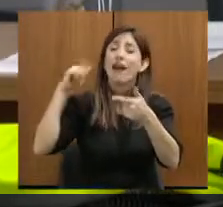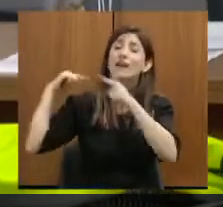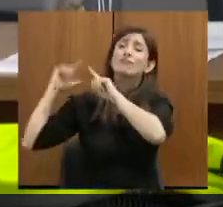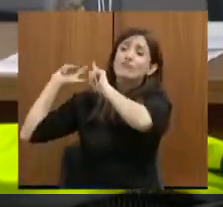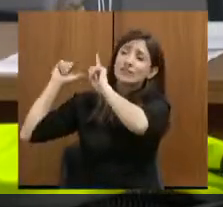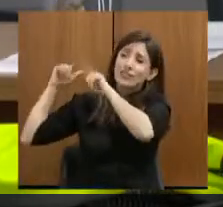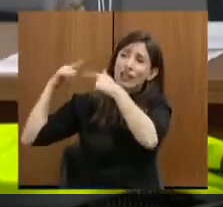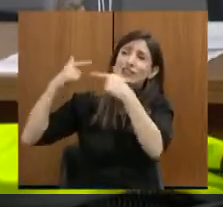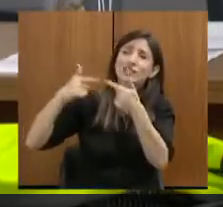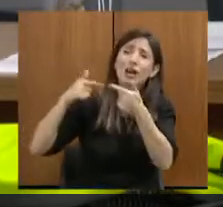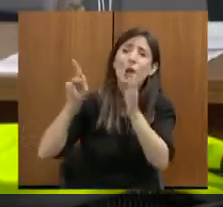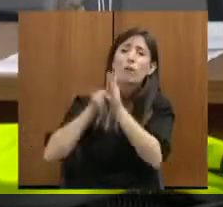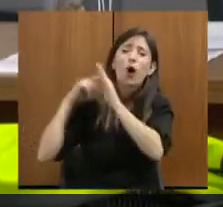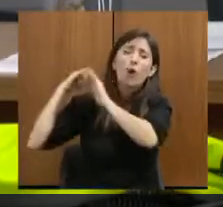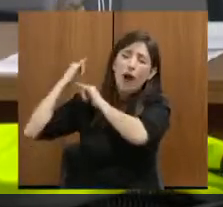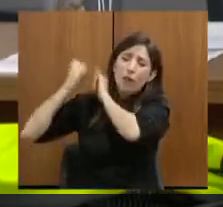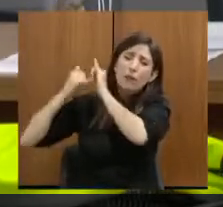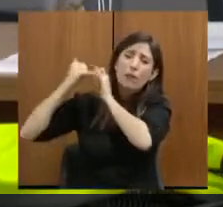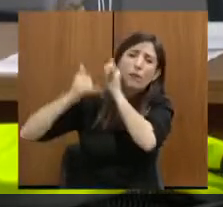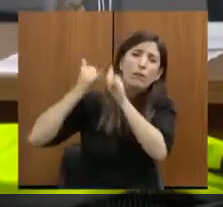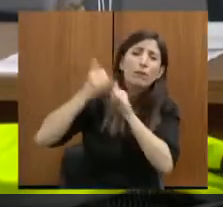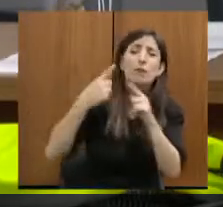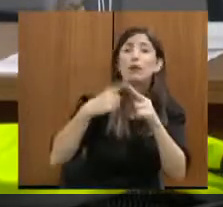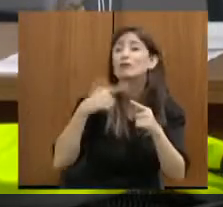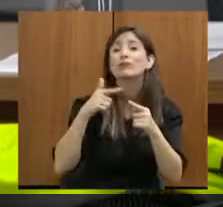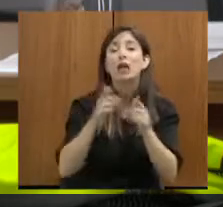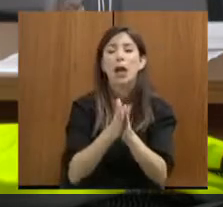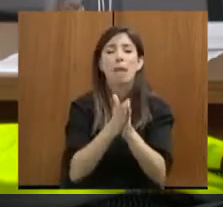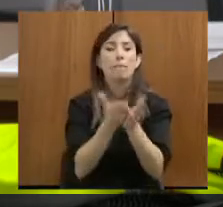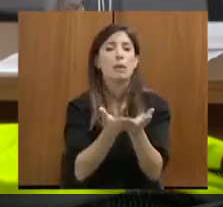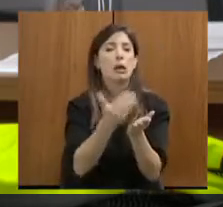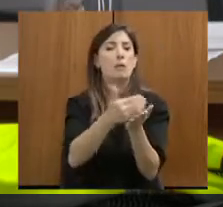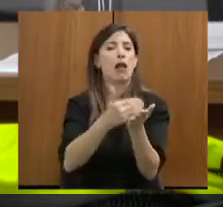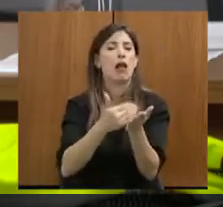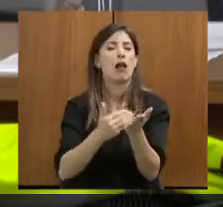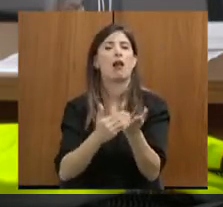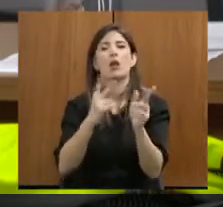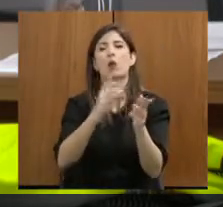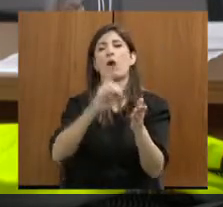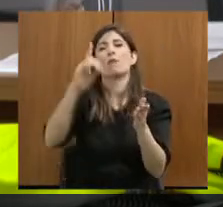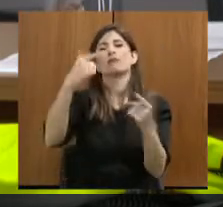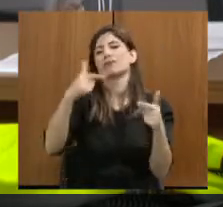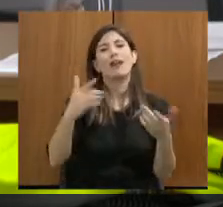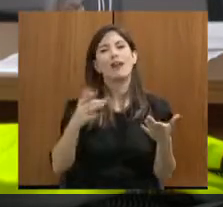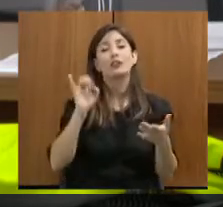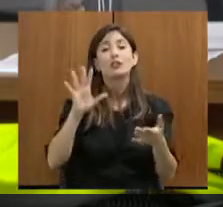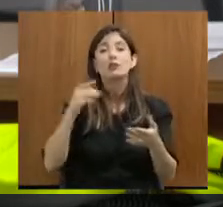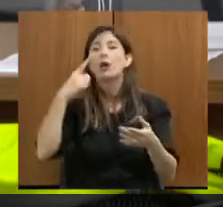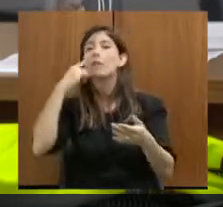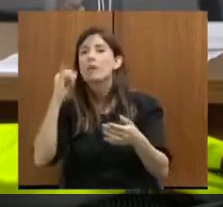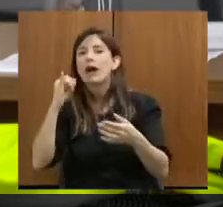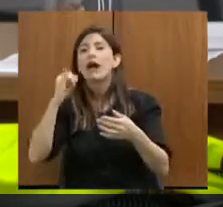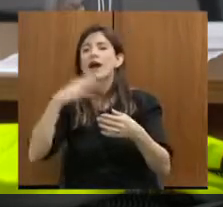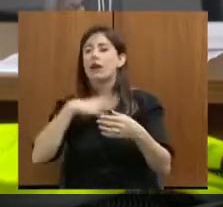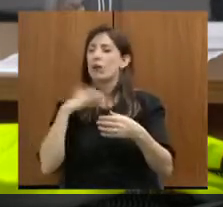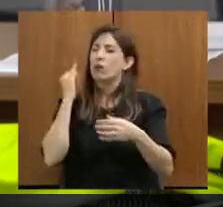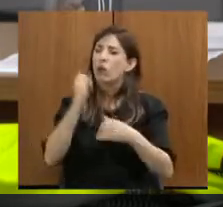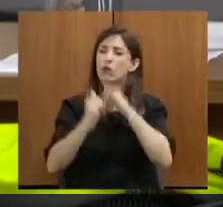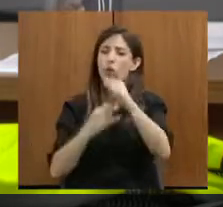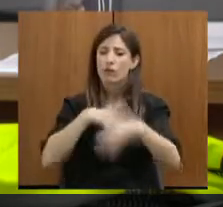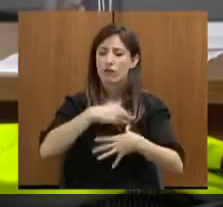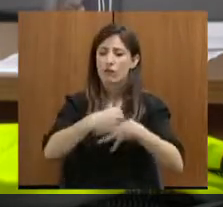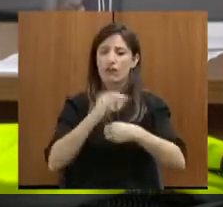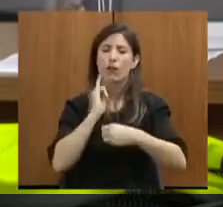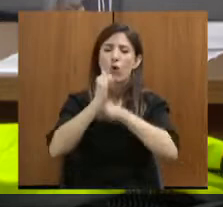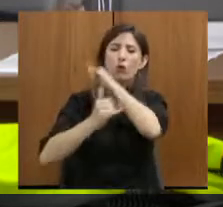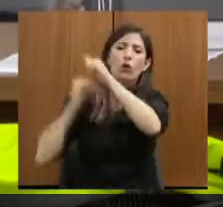passado pela pela oralidade que nós não temos uma Bíblia falando que a gente vai fazer então é de pai para filho e assim sucessivamente né